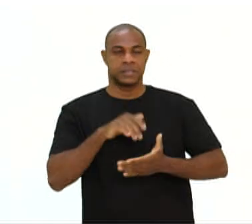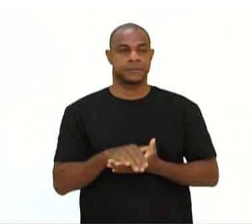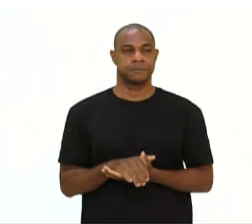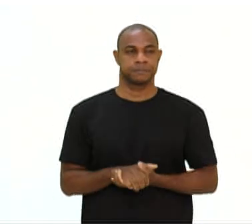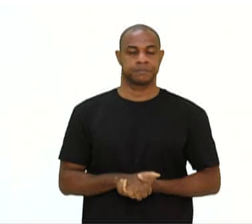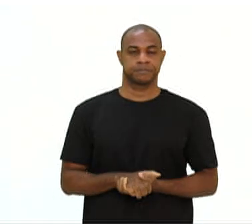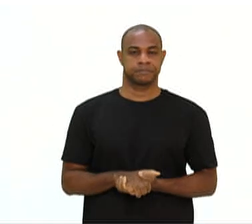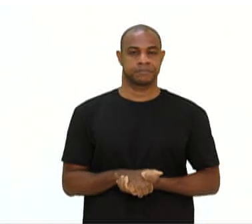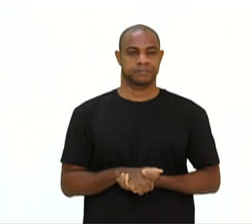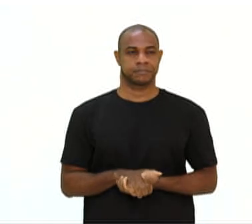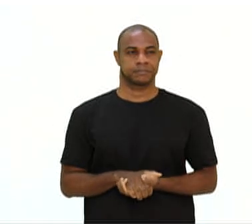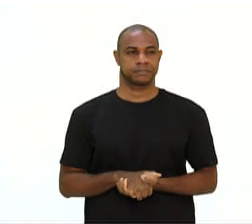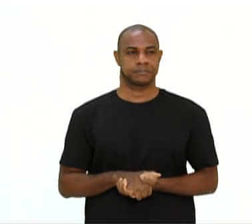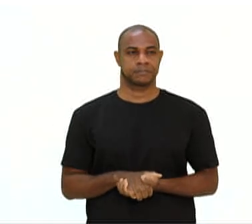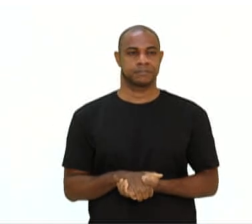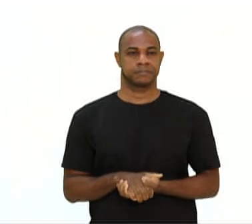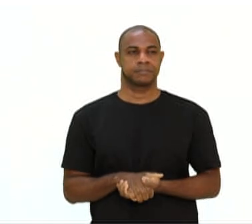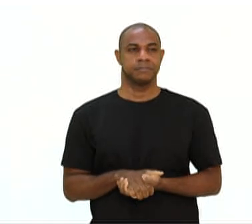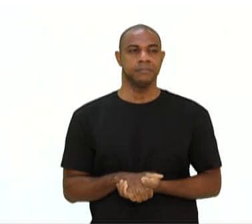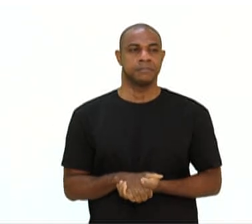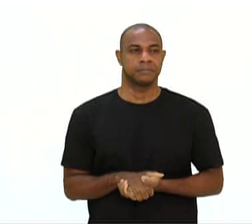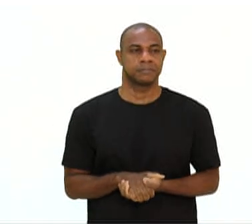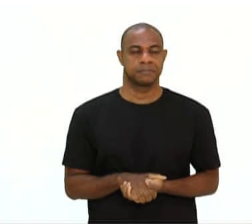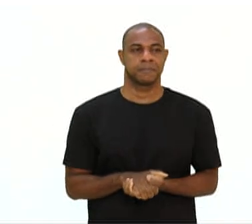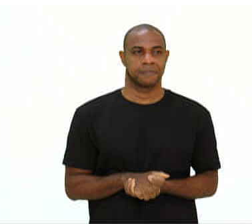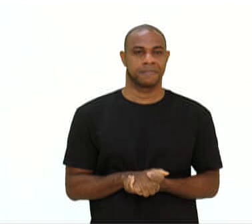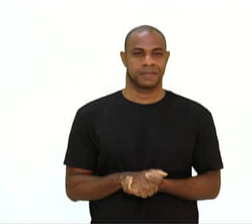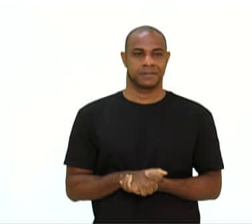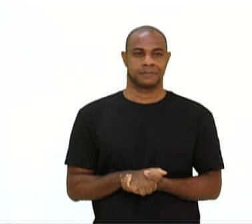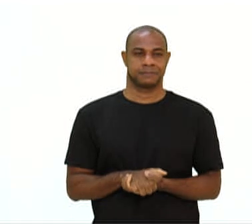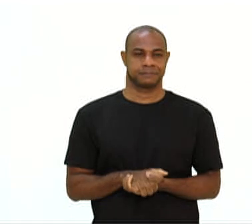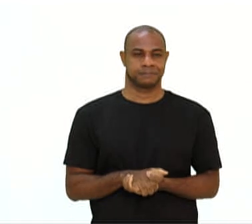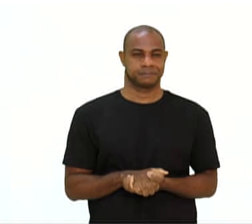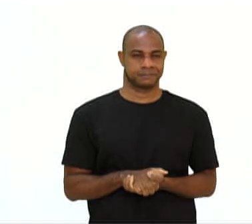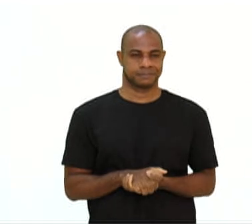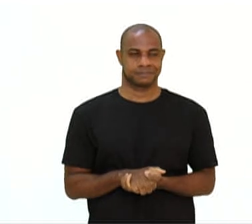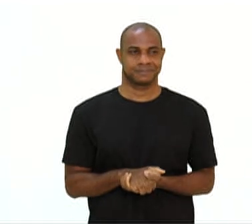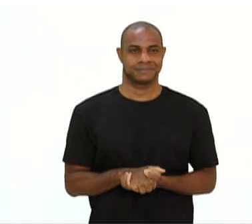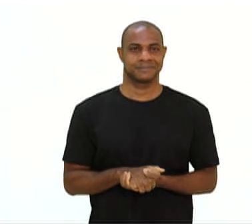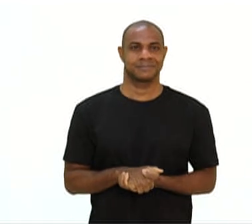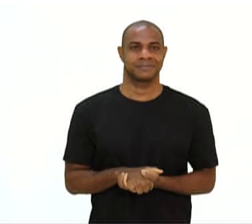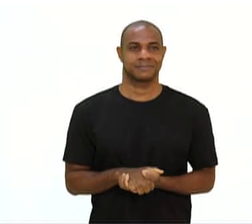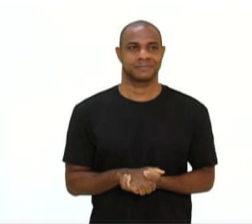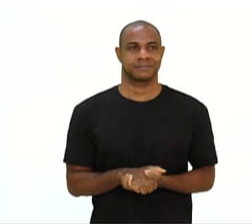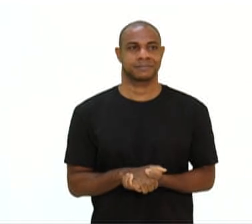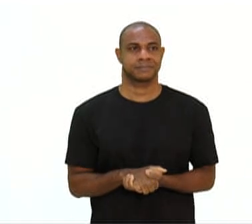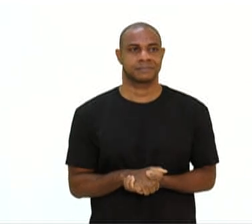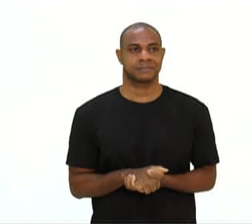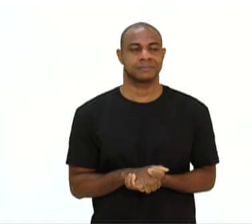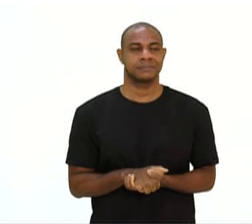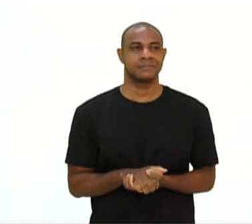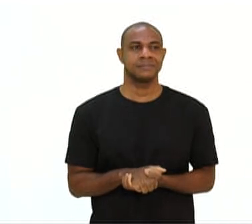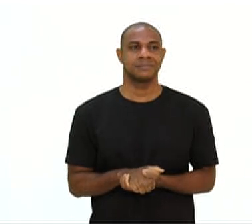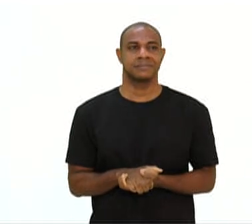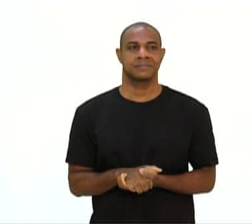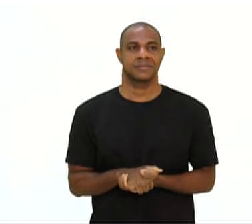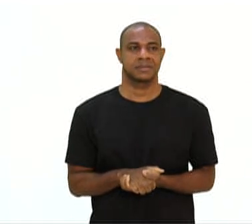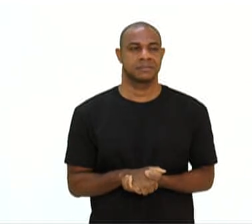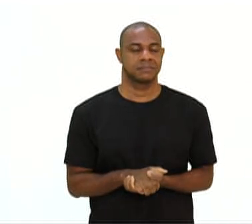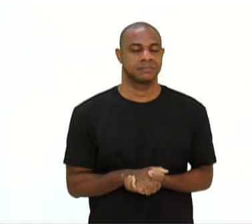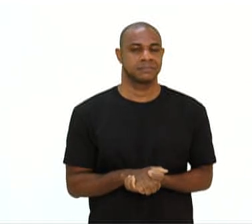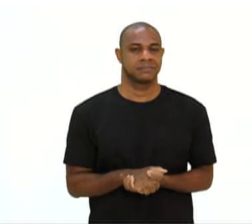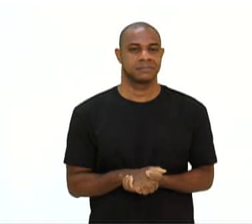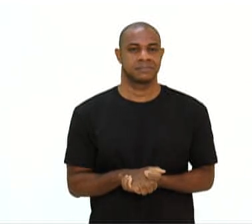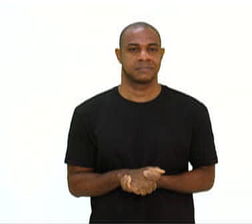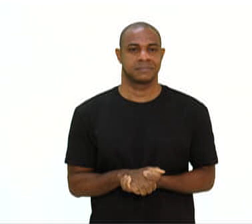widely in size and handled by between 1 and 30 people. The smallest balloons are shaped like